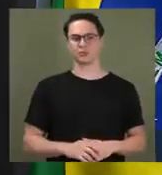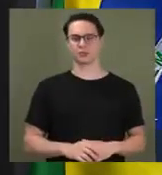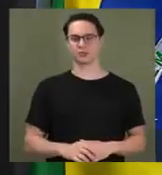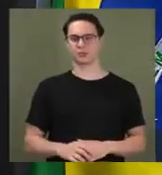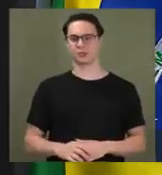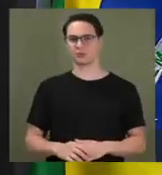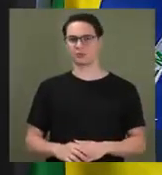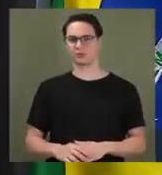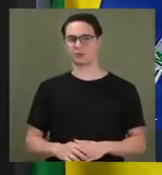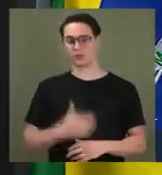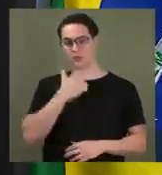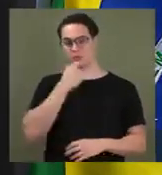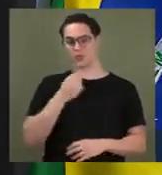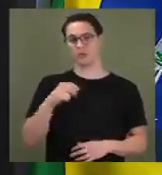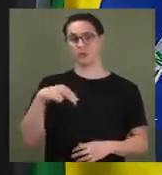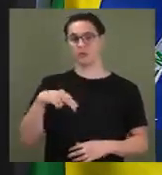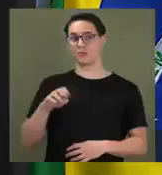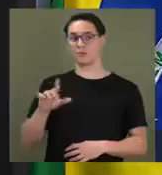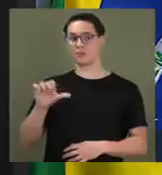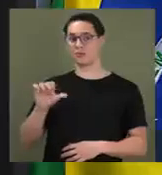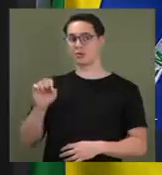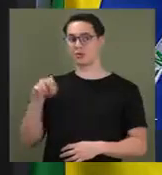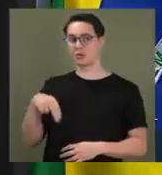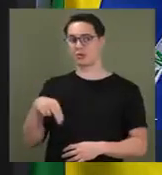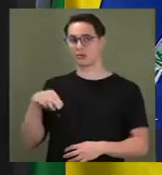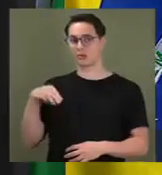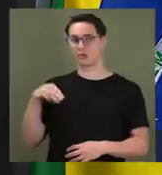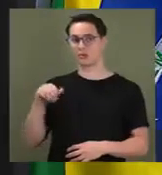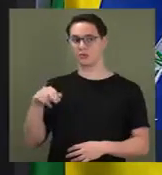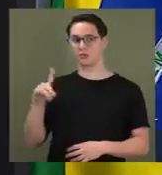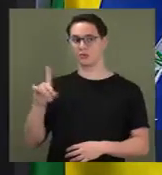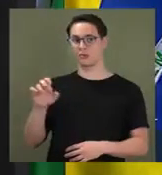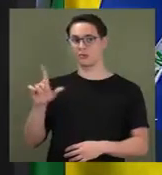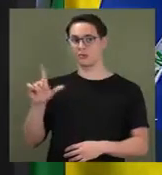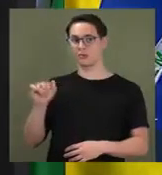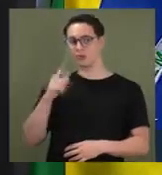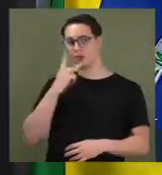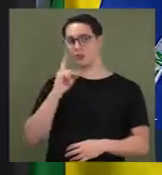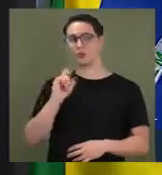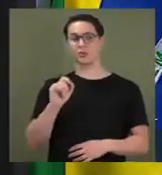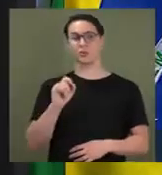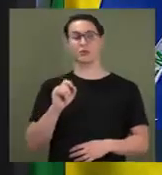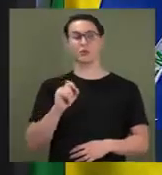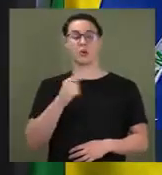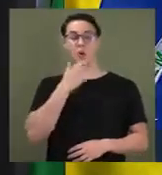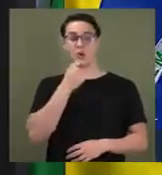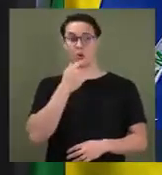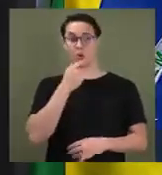que Nelson Mandela disse: só os homens livres